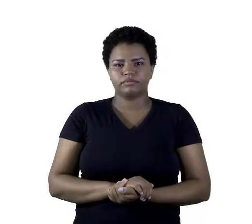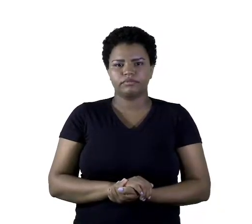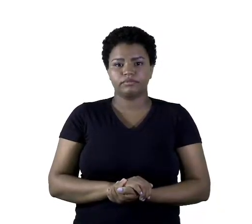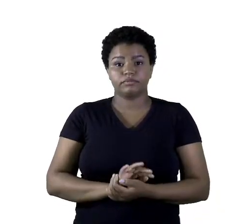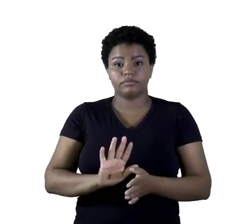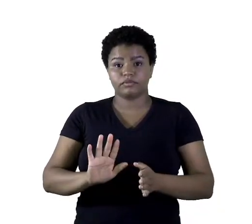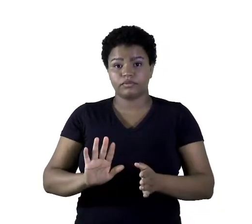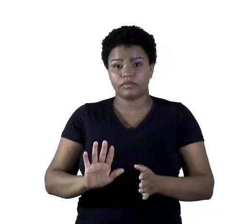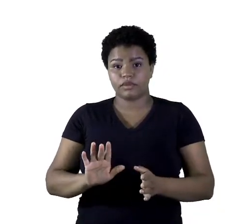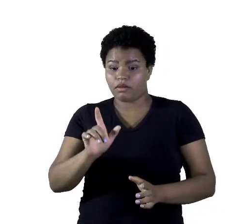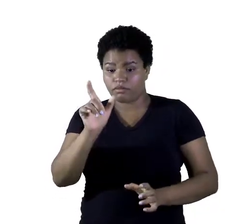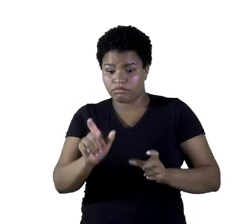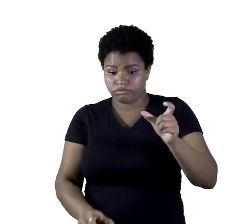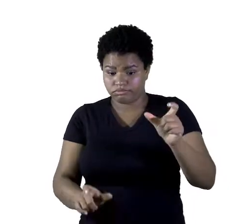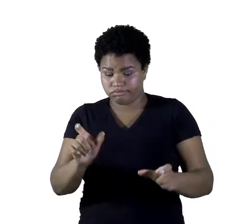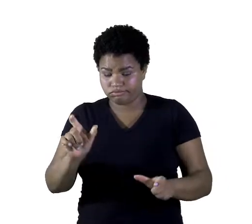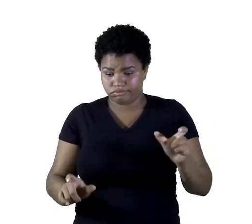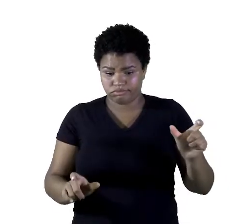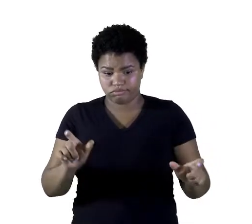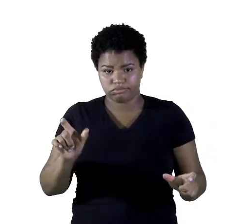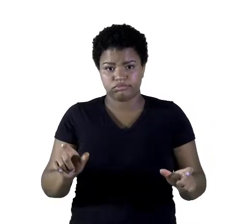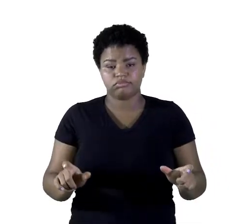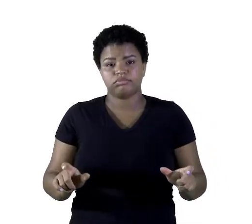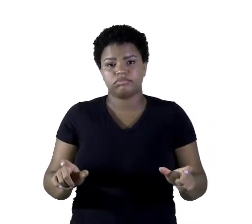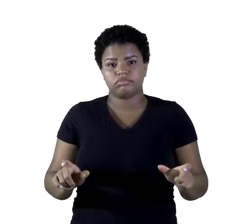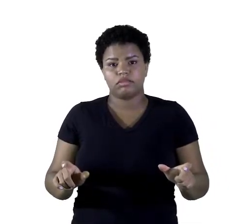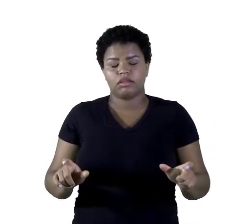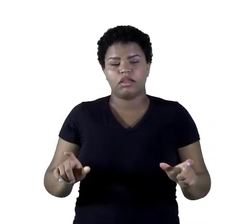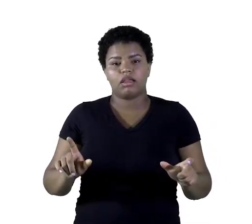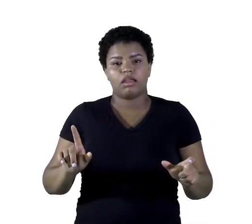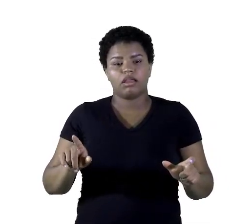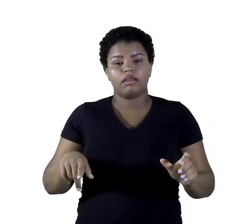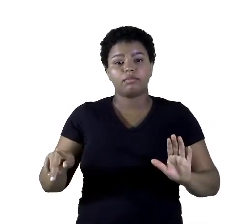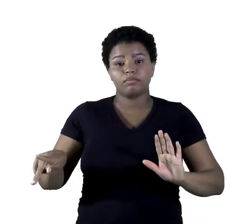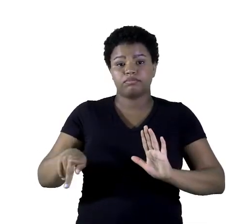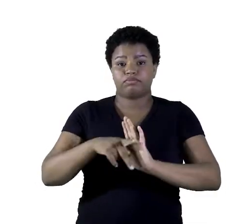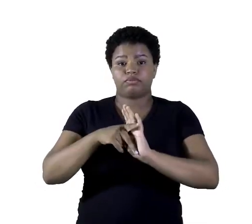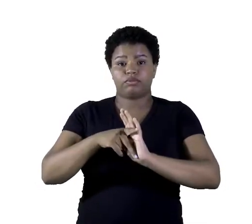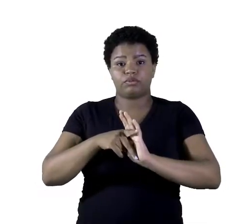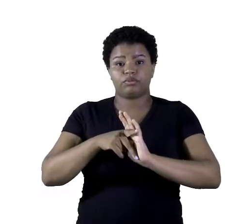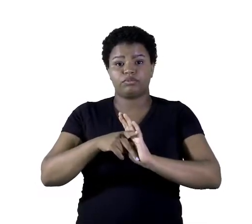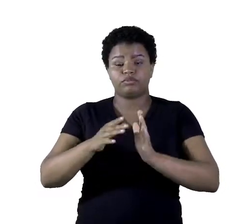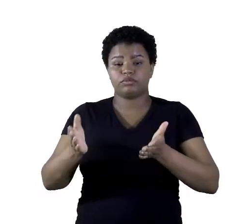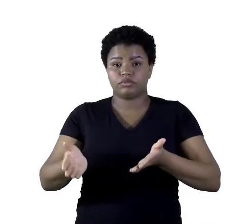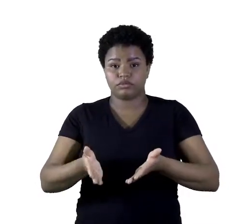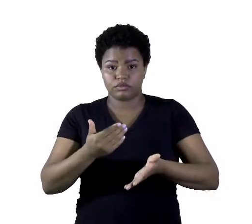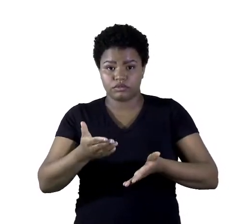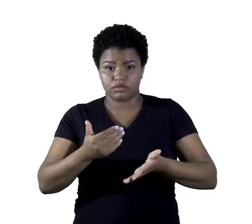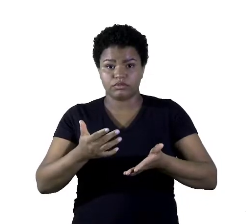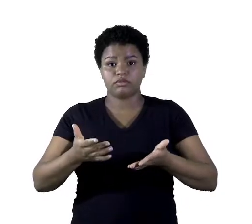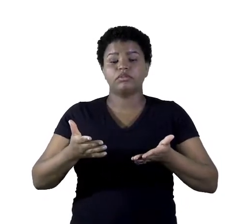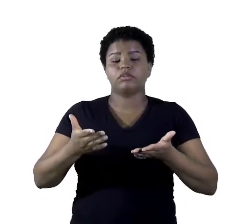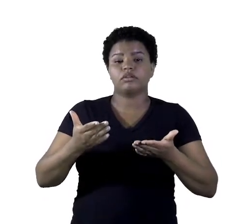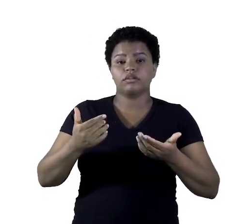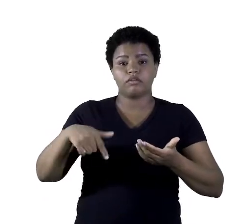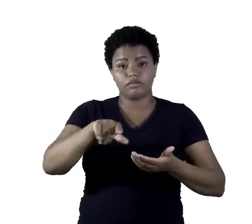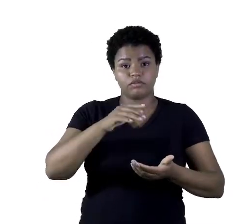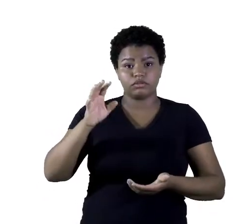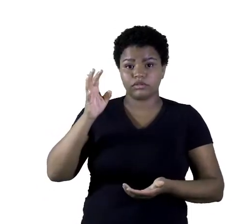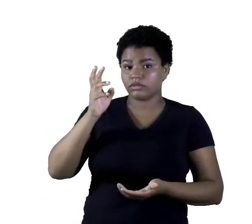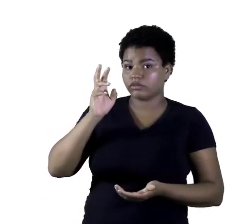do Pluft falou quando ele fala para ela que tem medo de gente, ok? Aí você escreve, pula mais